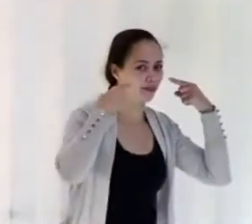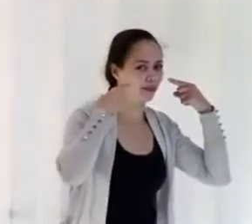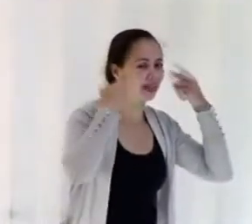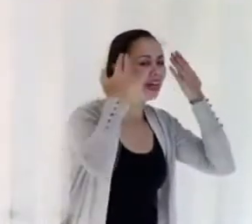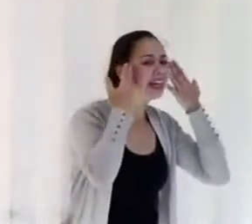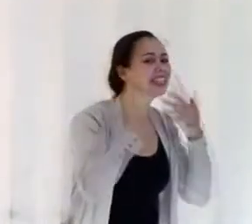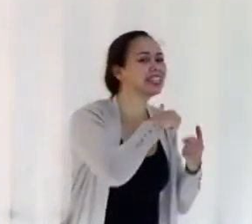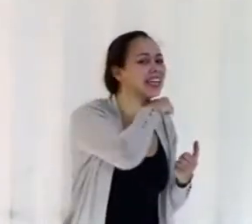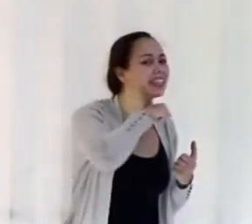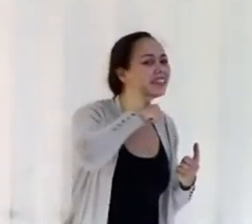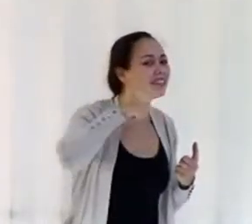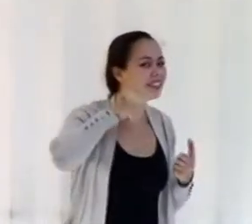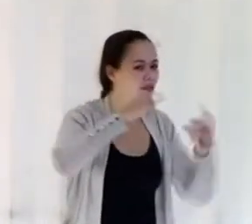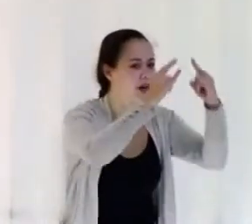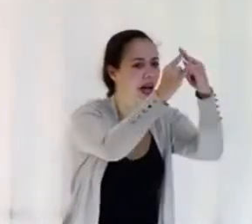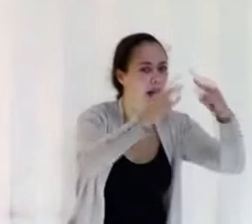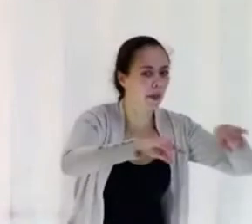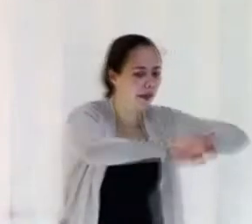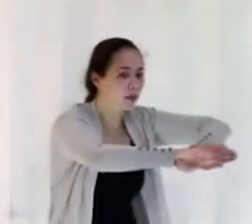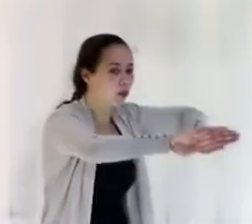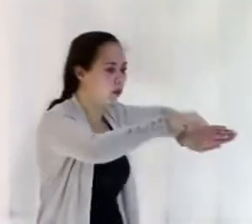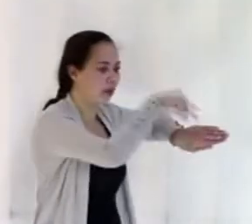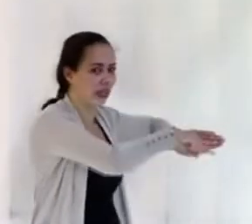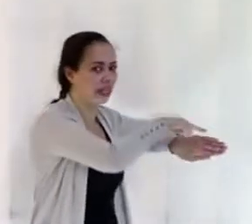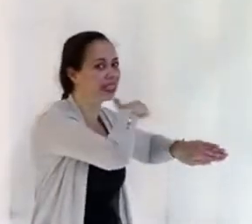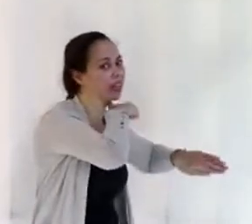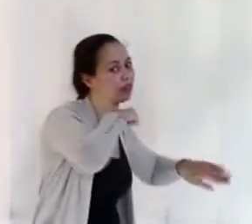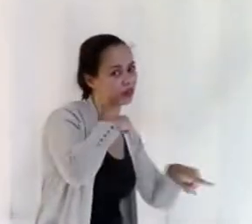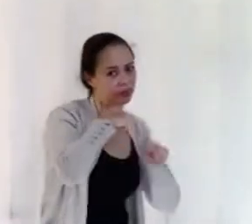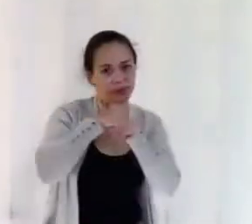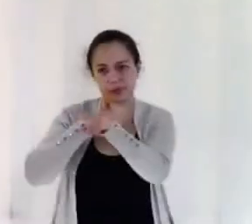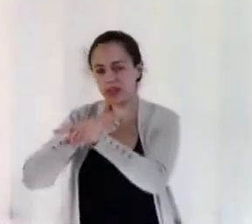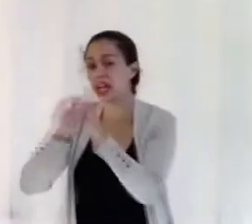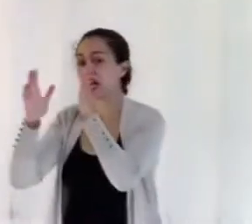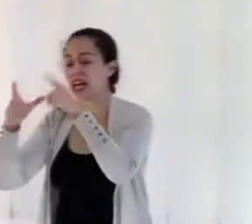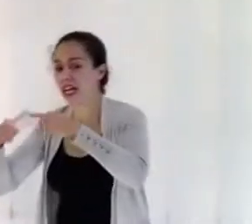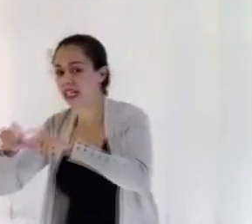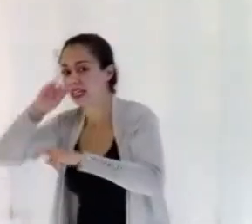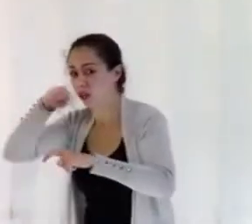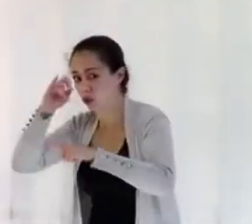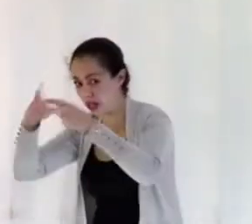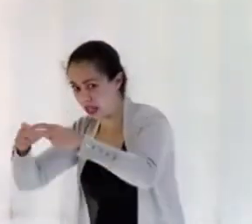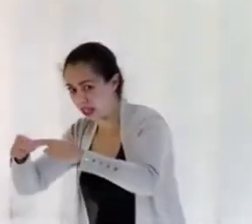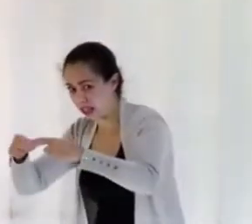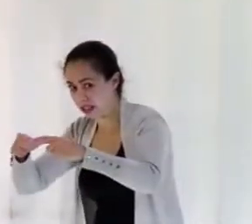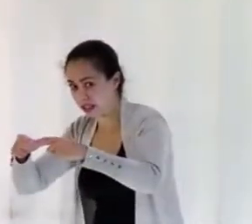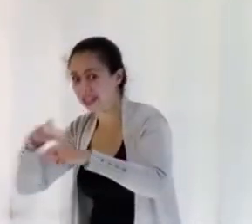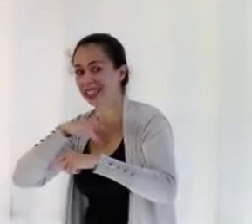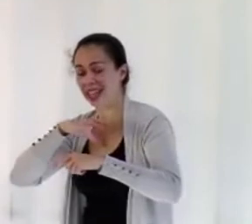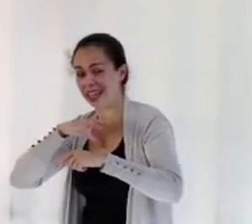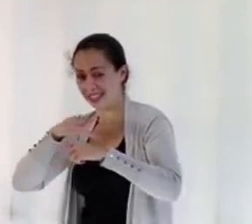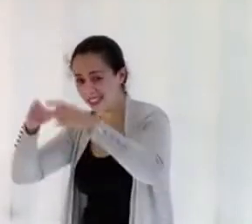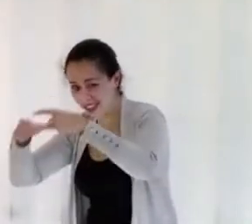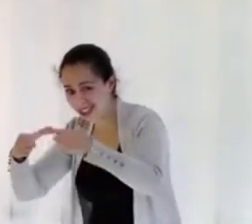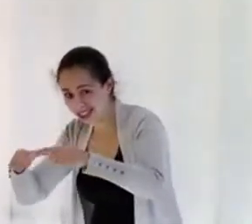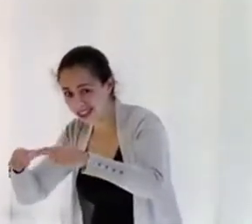arraial, e lá oferece-se como sacrifício. A ideia, portanto, é que aquele que saiu humilhado para